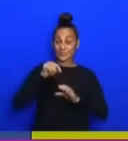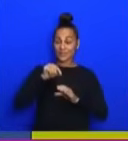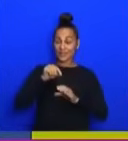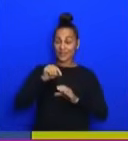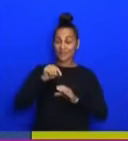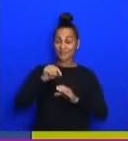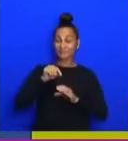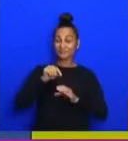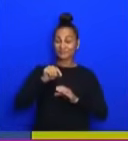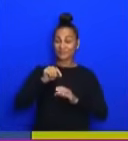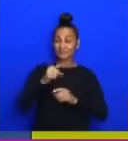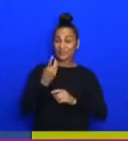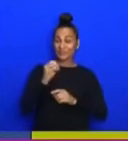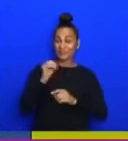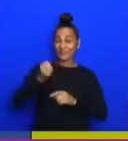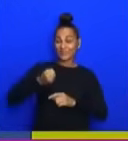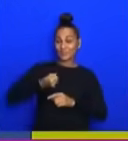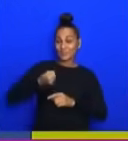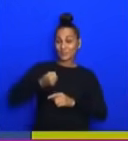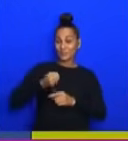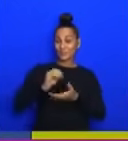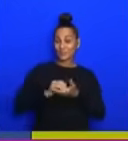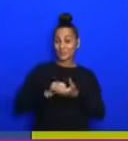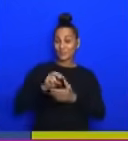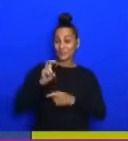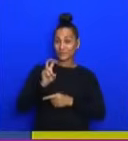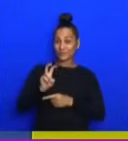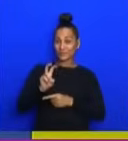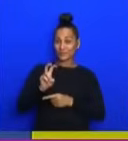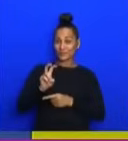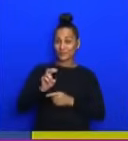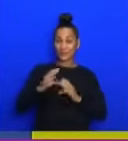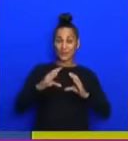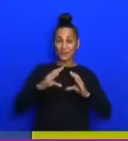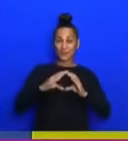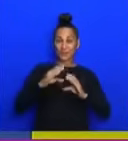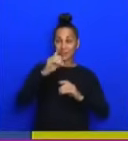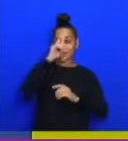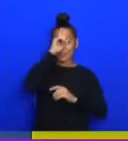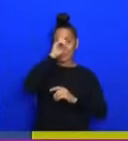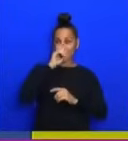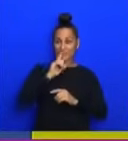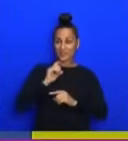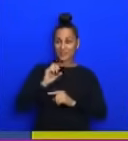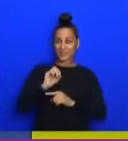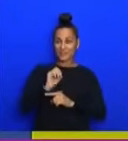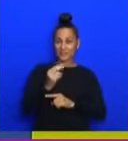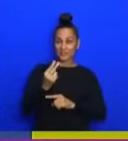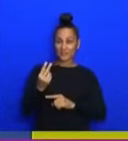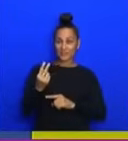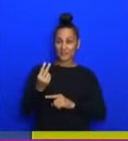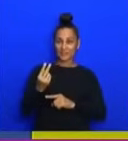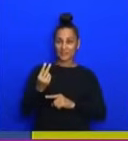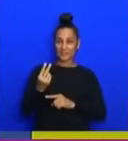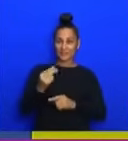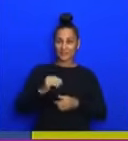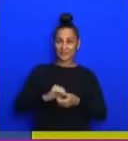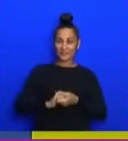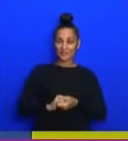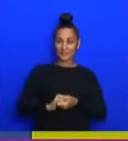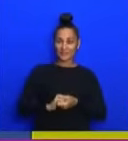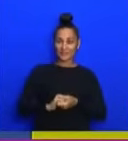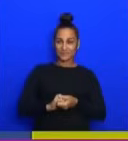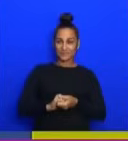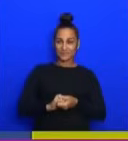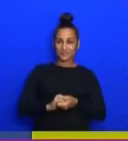sorteados 10 números. Faltam 5. Bola amarela, 02. Amarela,